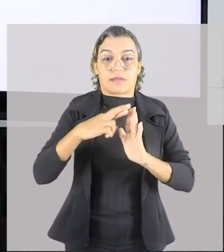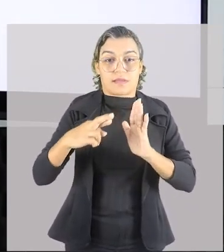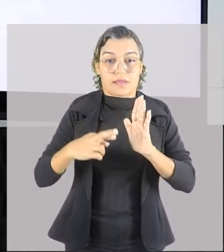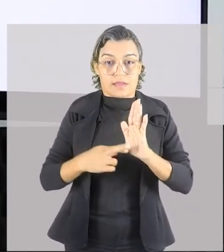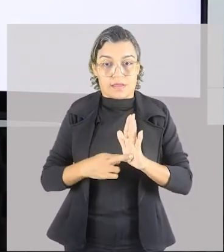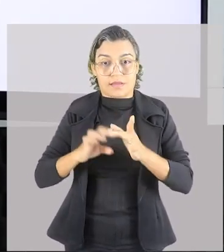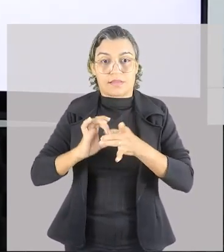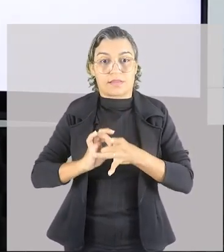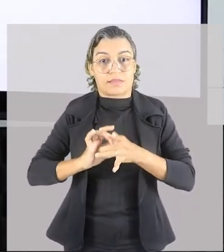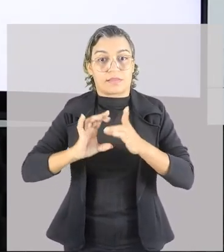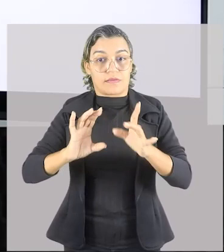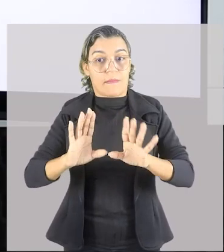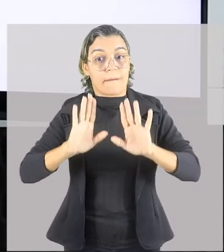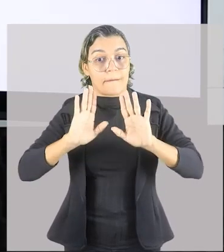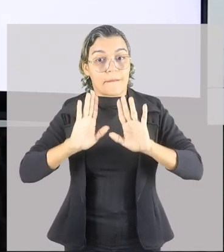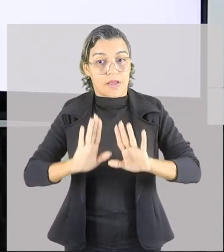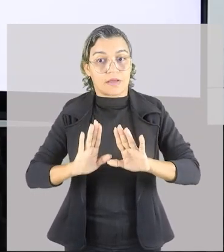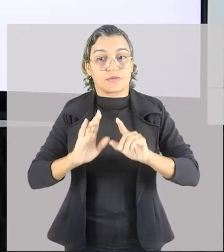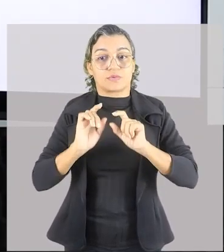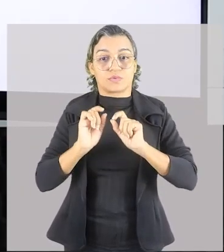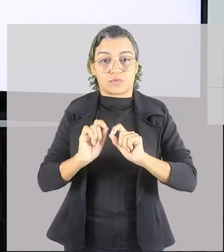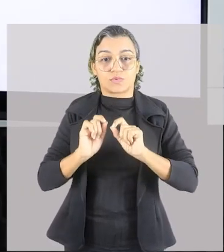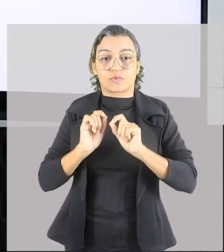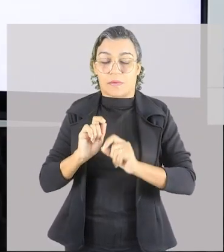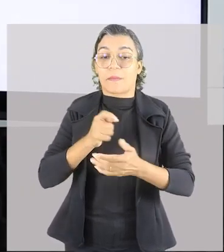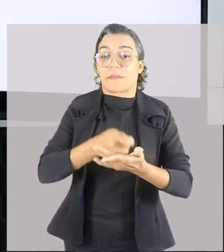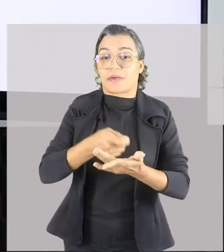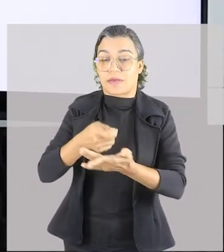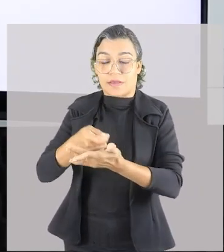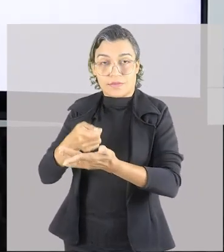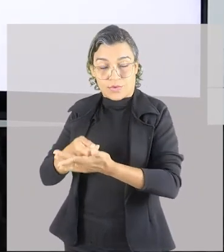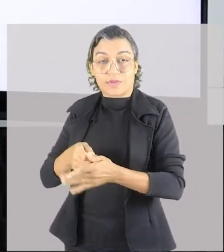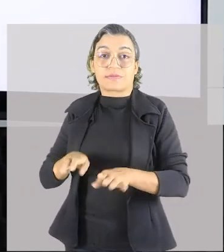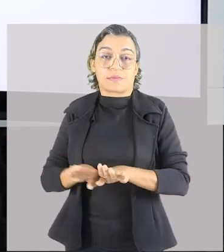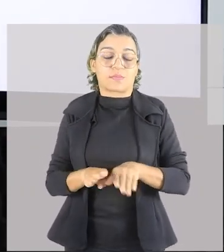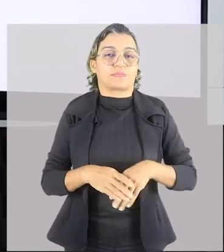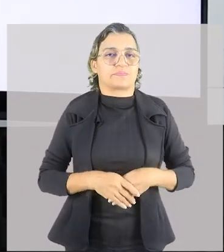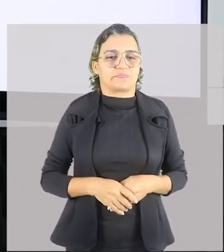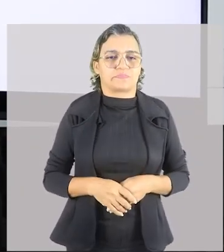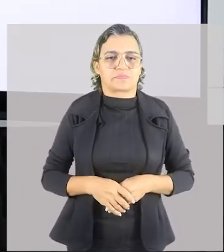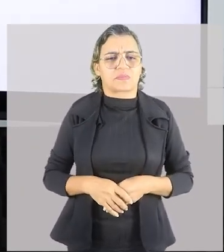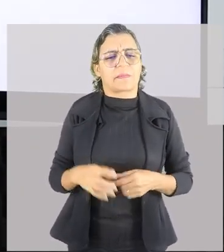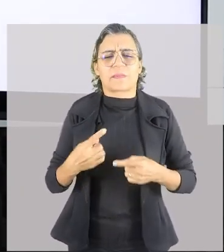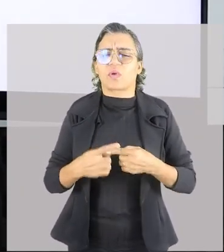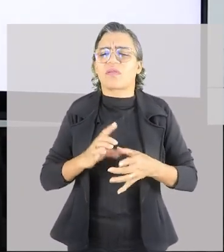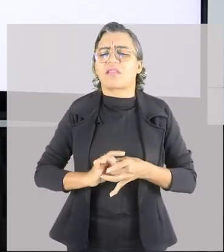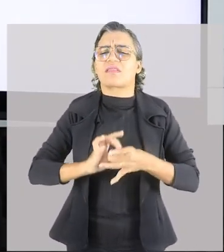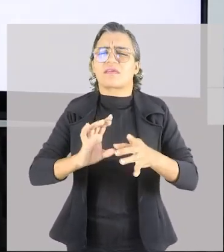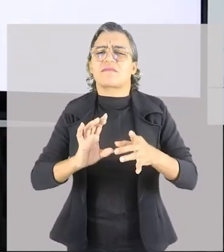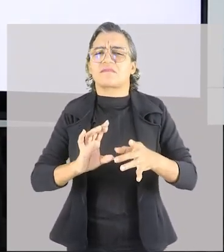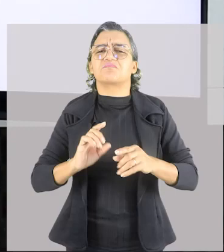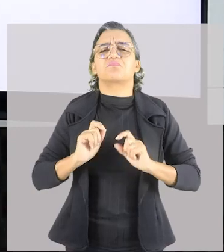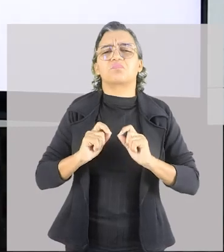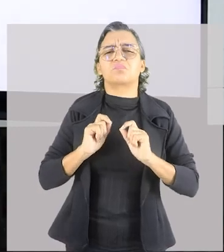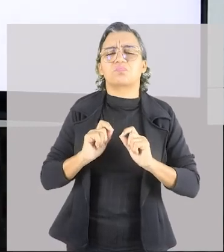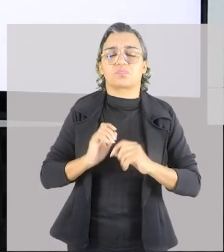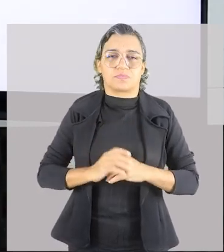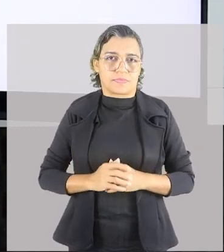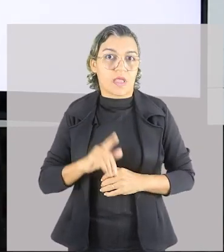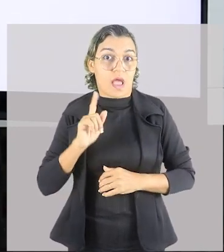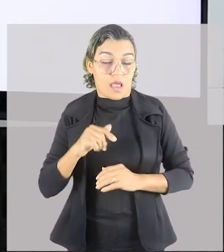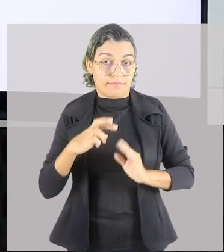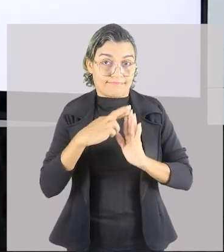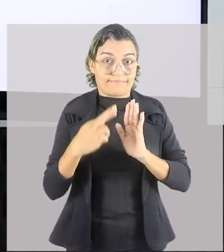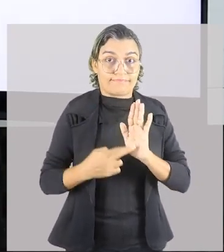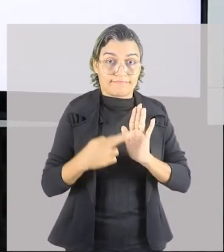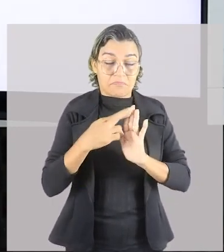livremente consentidas, mas absolutamente obrigatórias. Por que livremente consentidas? Porque essas regras elas podem